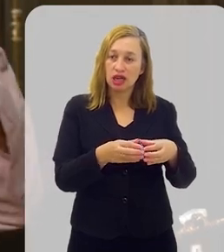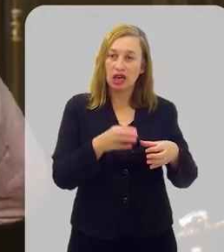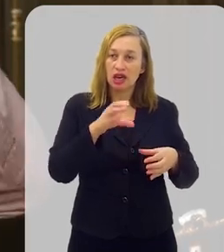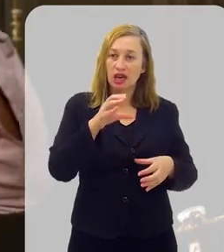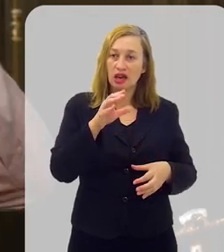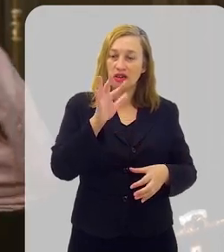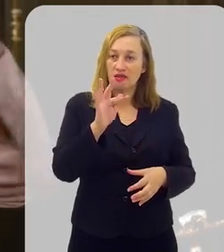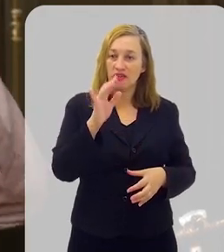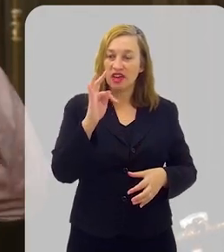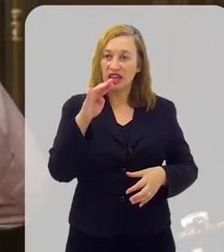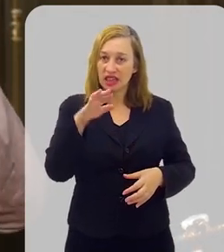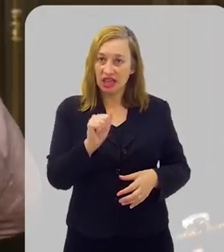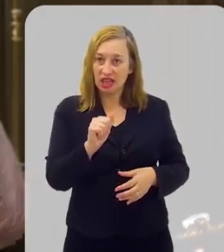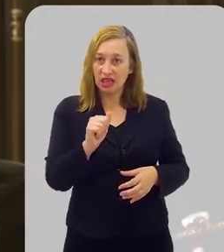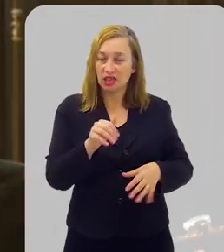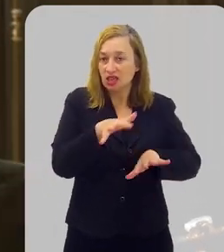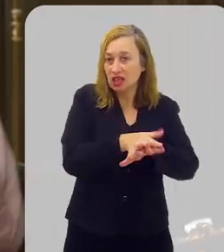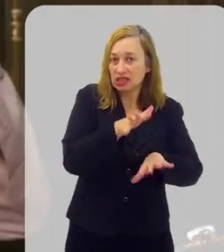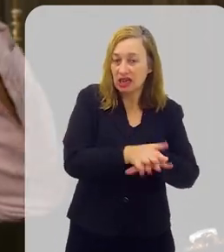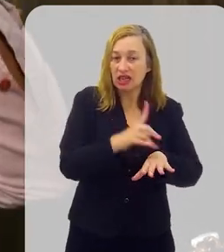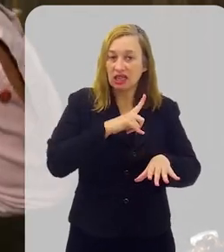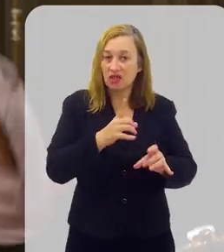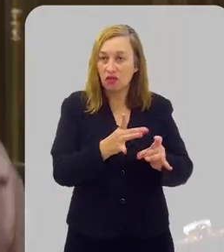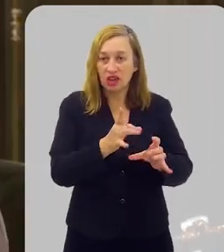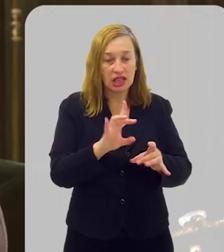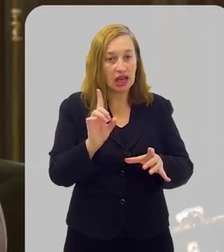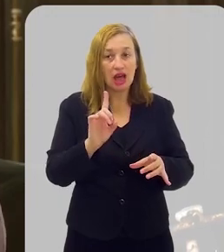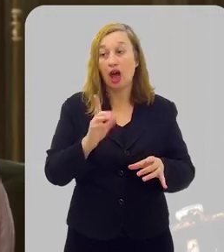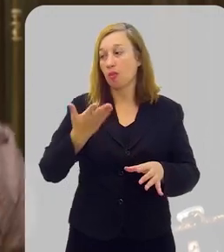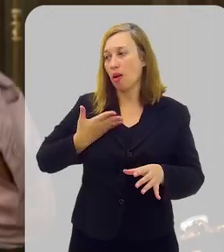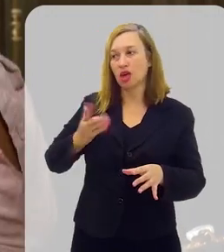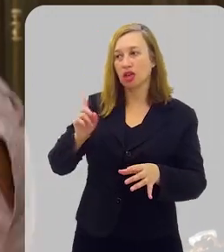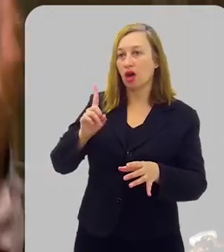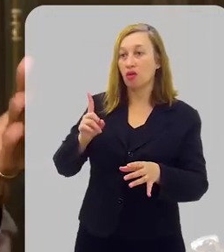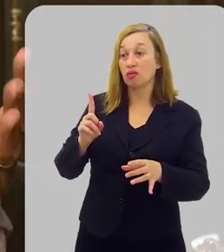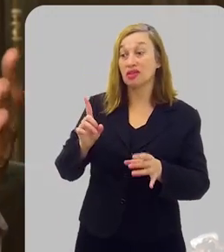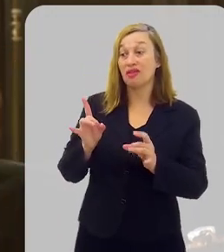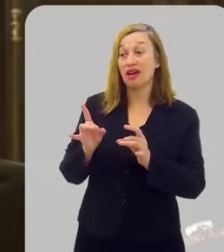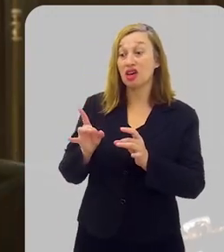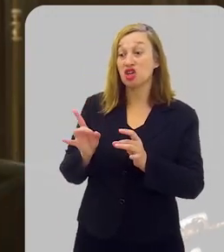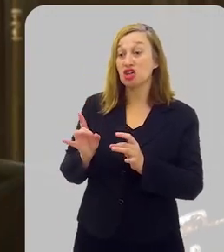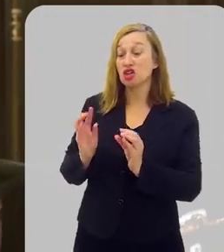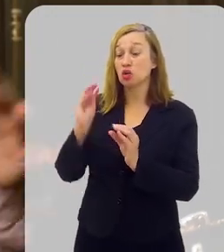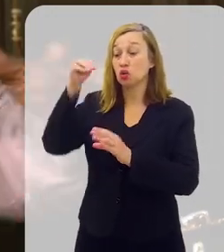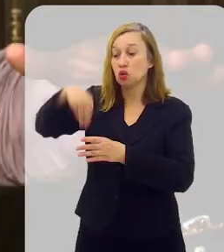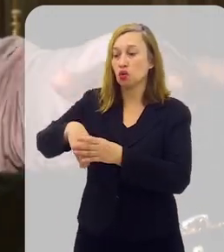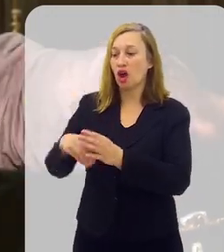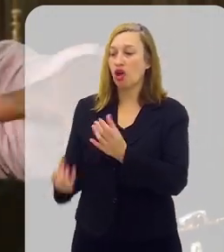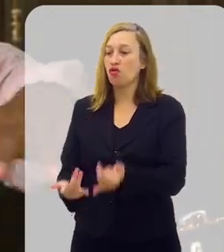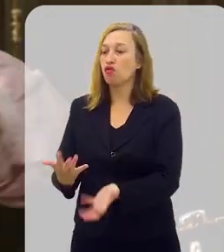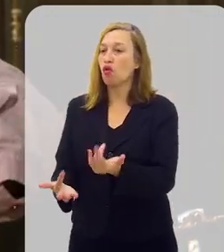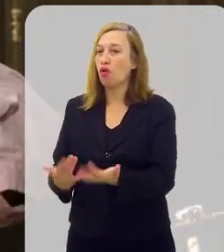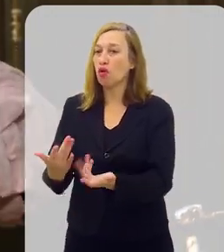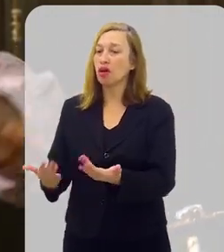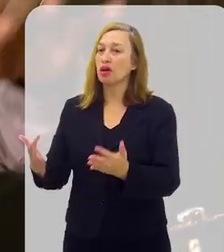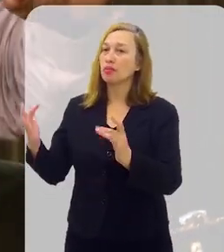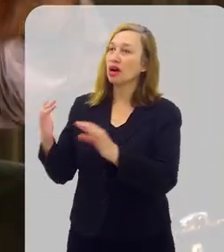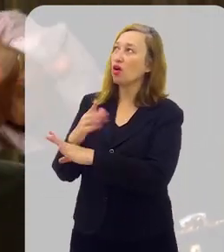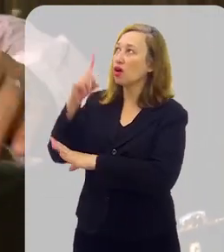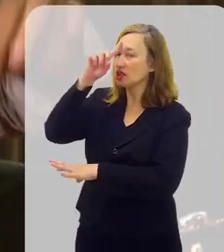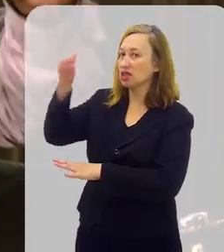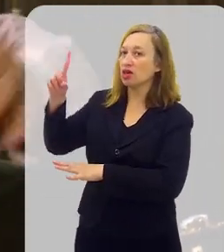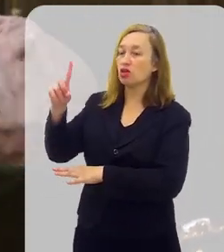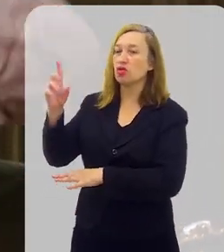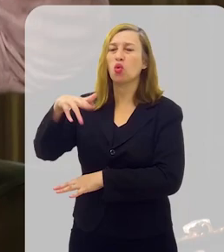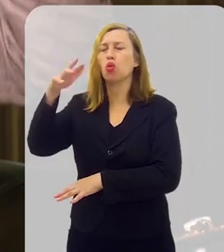Ele, Jorginho, vai jogar fora. O que não é bom para a gente, não é bom para o próximo. Sim. Eu botei uma fita em cima da outra,